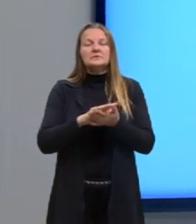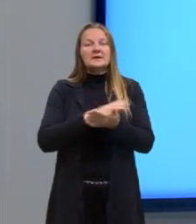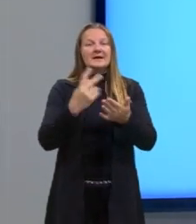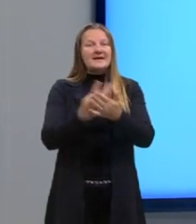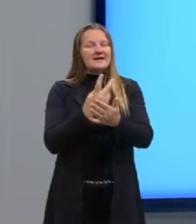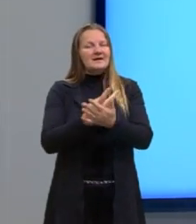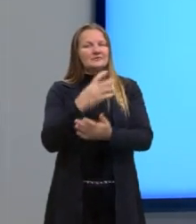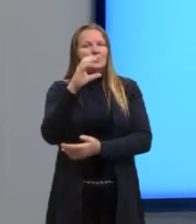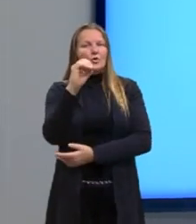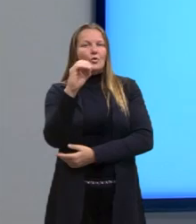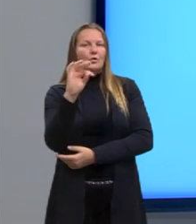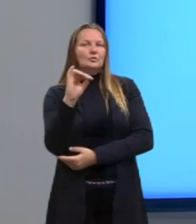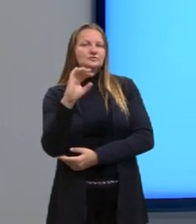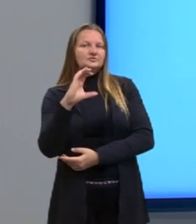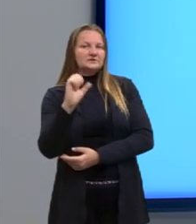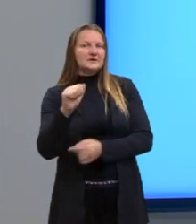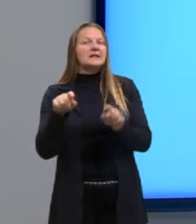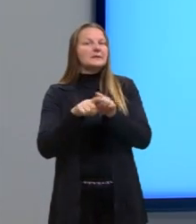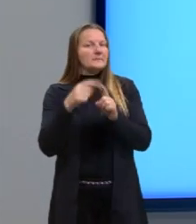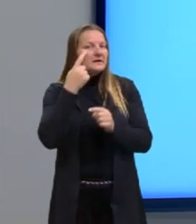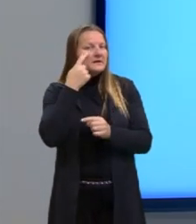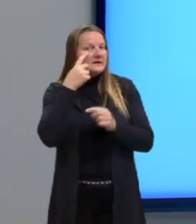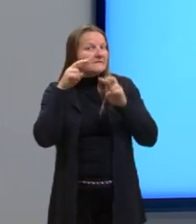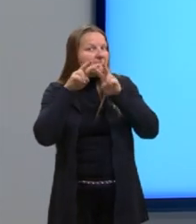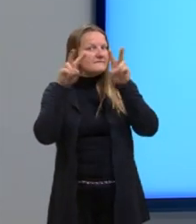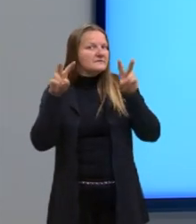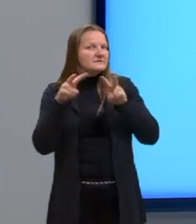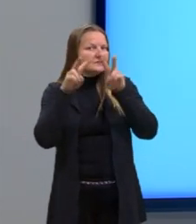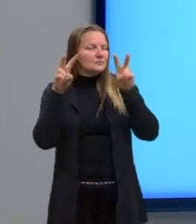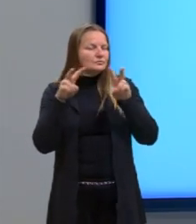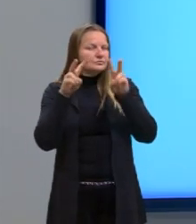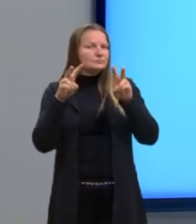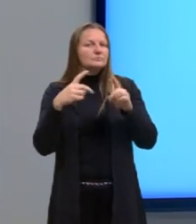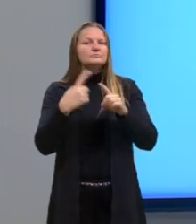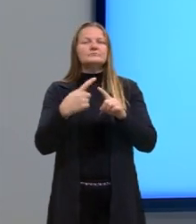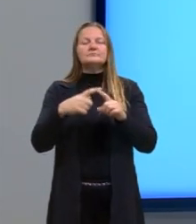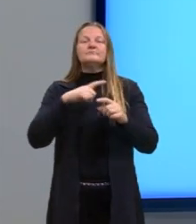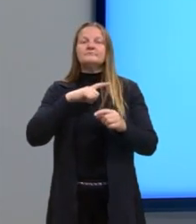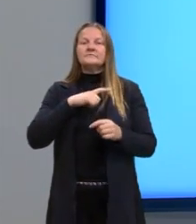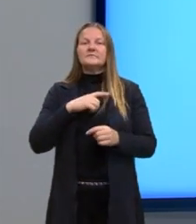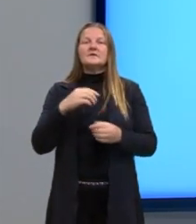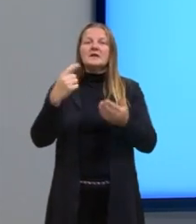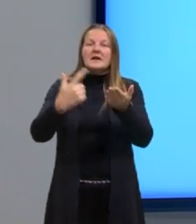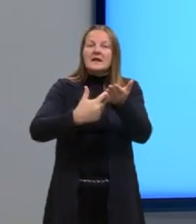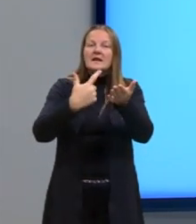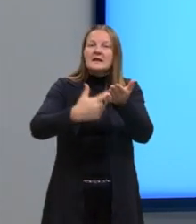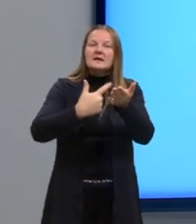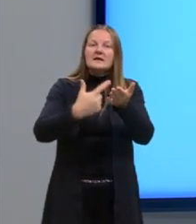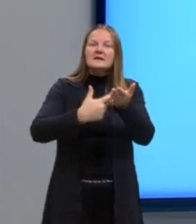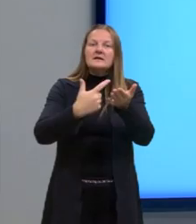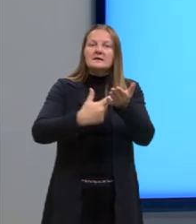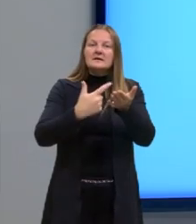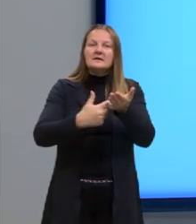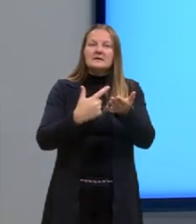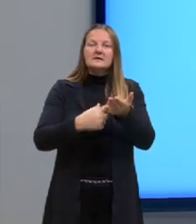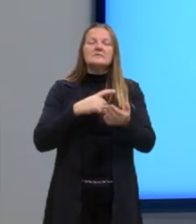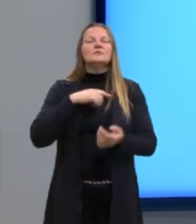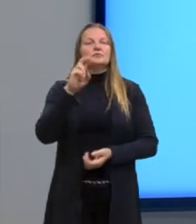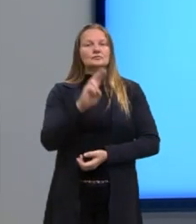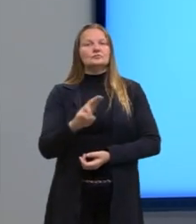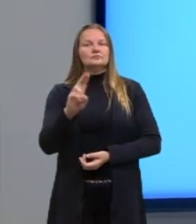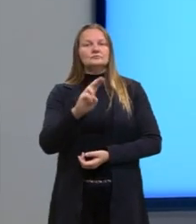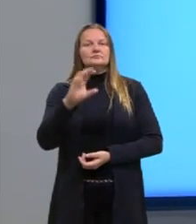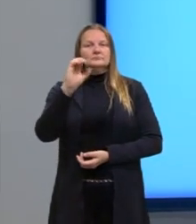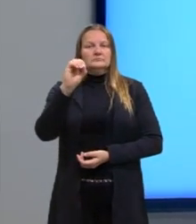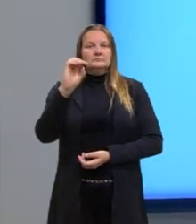a gente relacionar Ótica também a questões da visão porque aparece muito em livros então já é um termo bem utilizado então